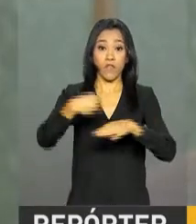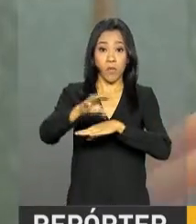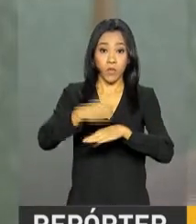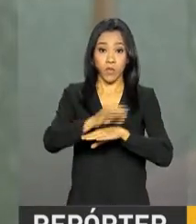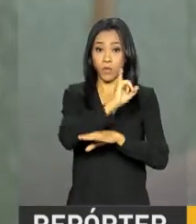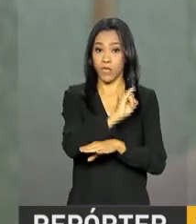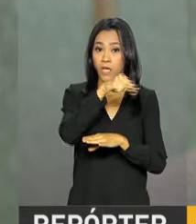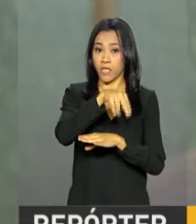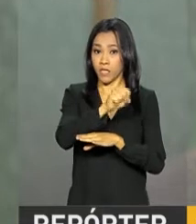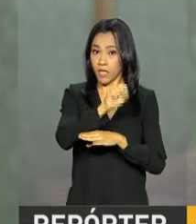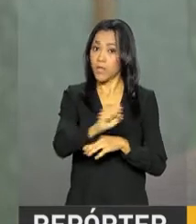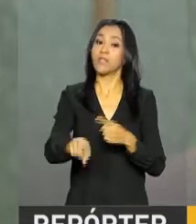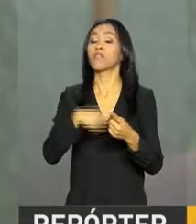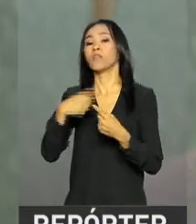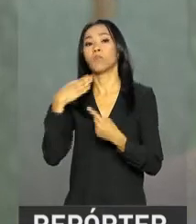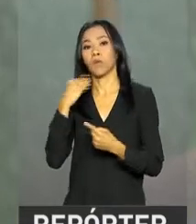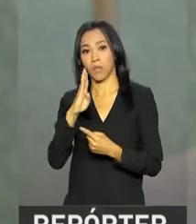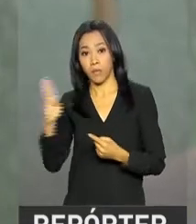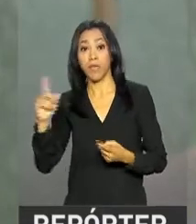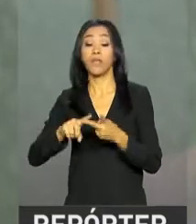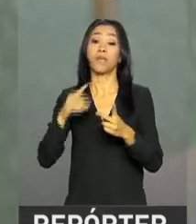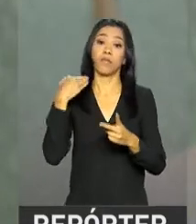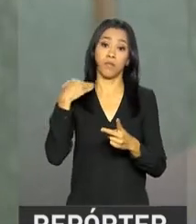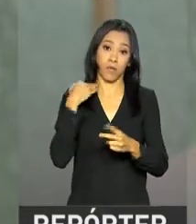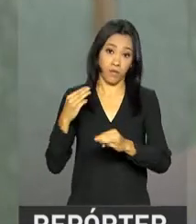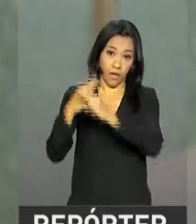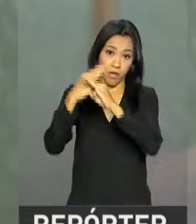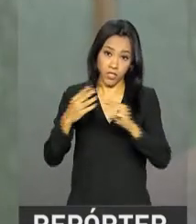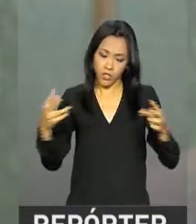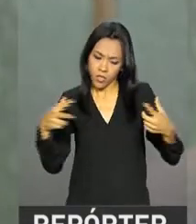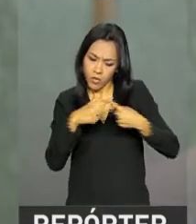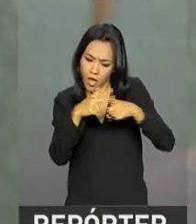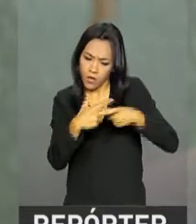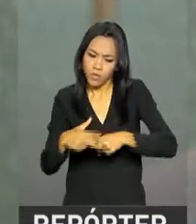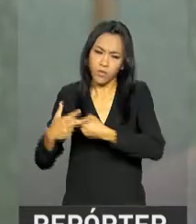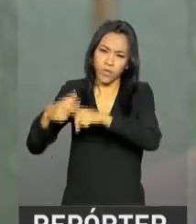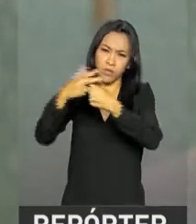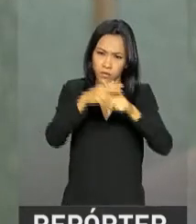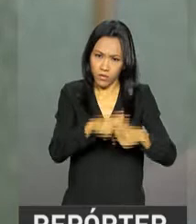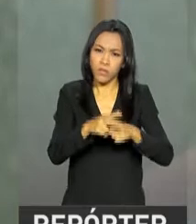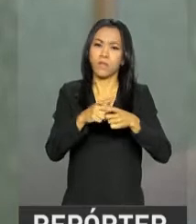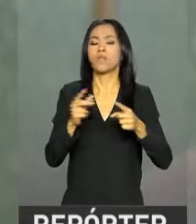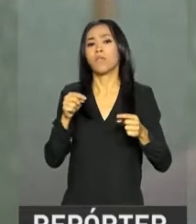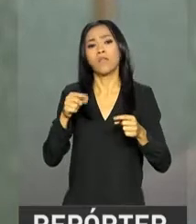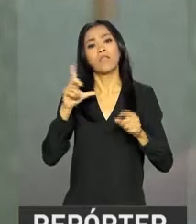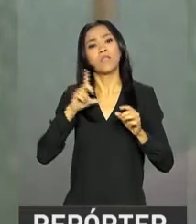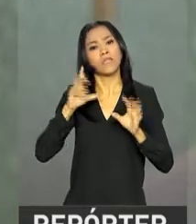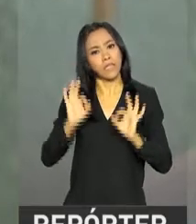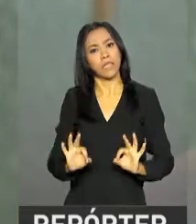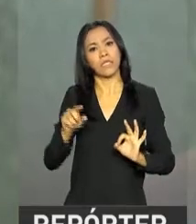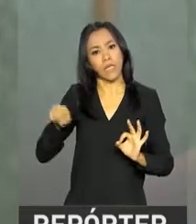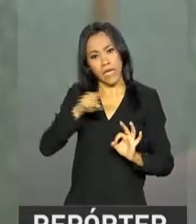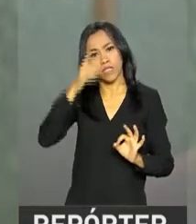do banco do brasil e da caixa econômica a gente tá fazendo os ajustes verificando tenho certeza de que essas pessoas estão casadas